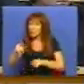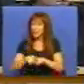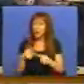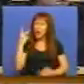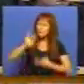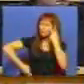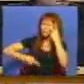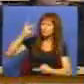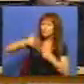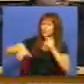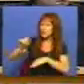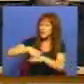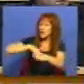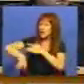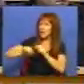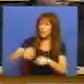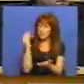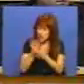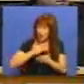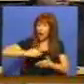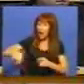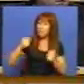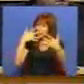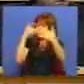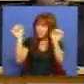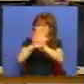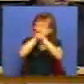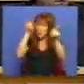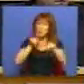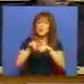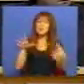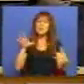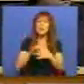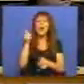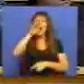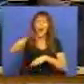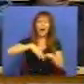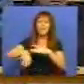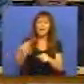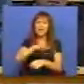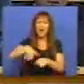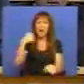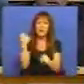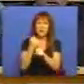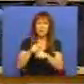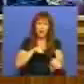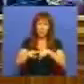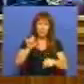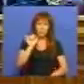escrutínio possa ser feito a partir da transparência total de quem exerce funções políticas.